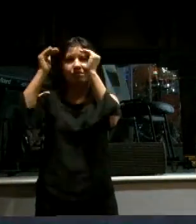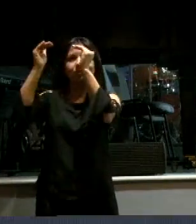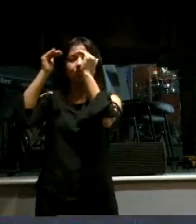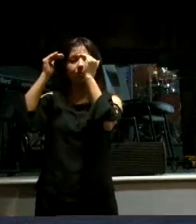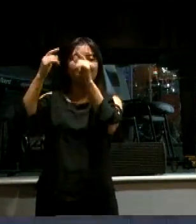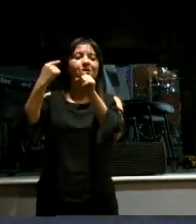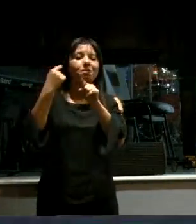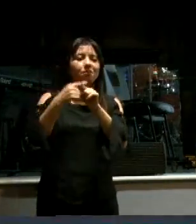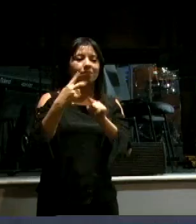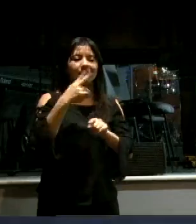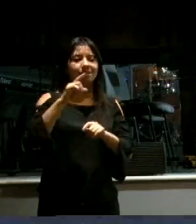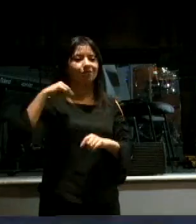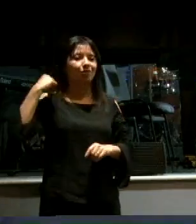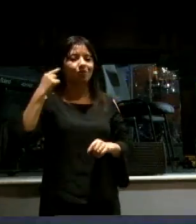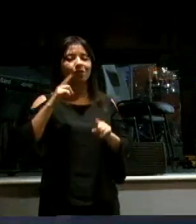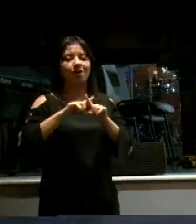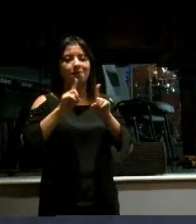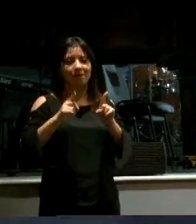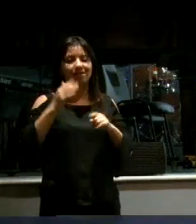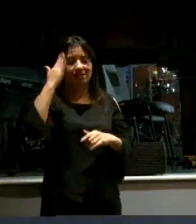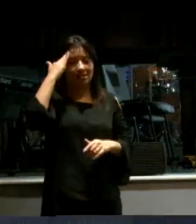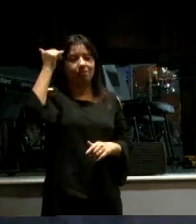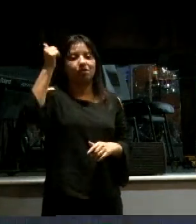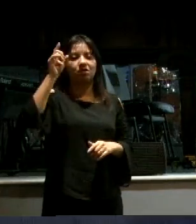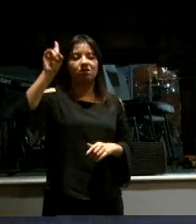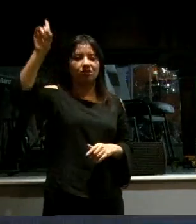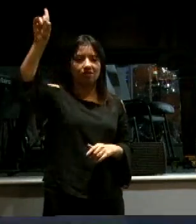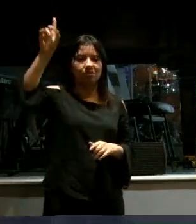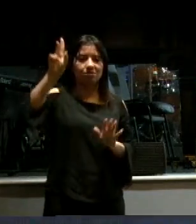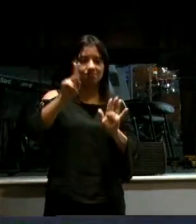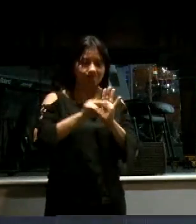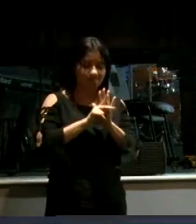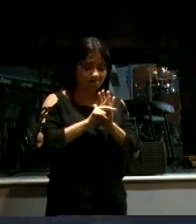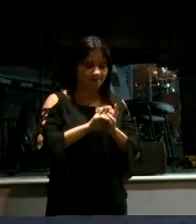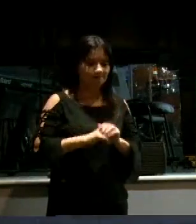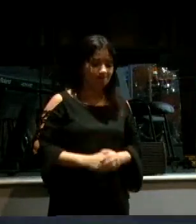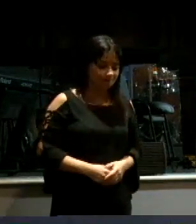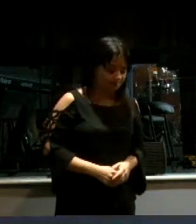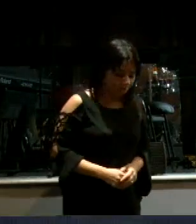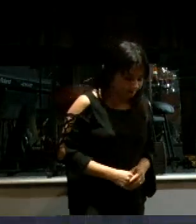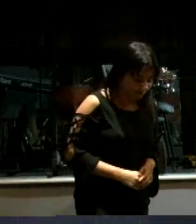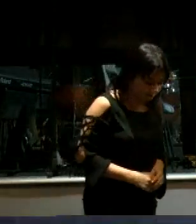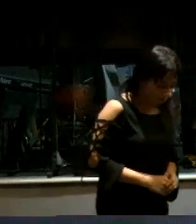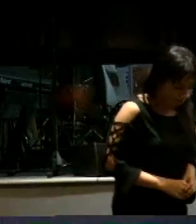homens. Amém? Glória a Deus.